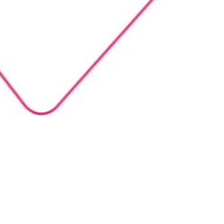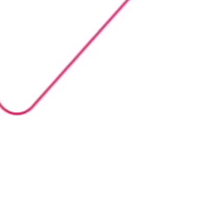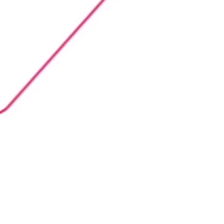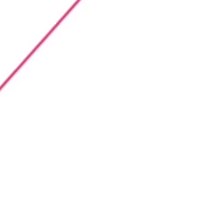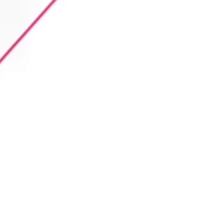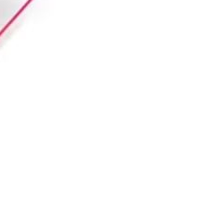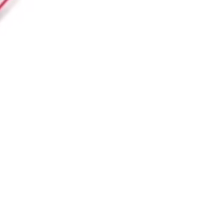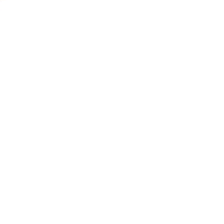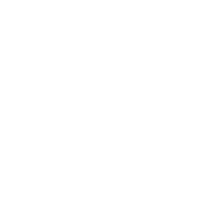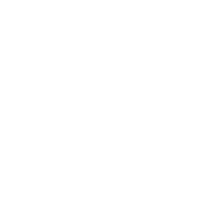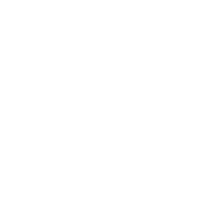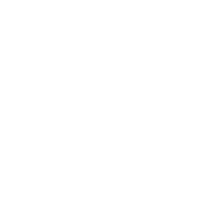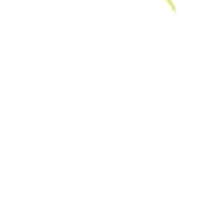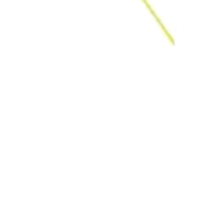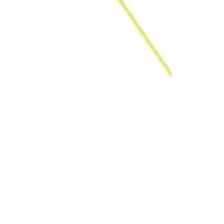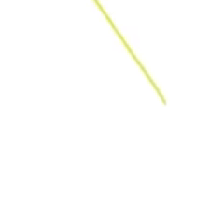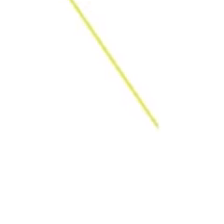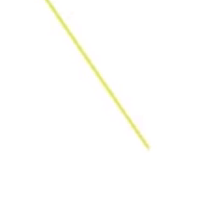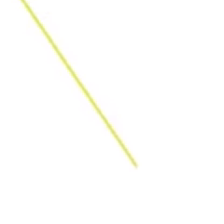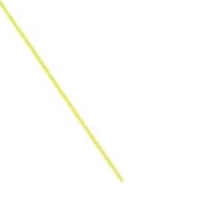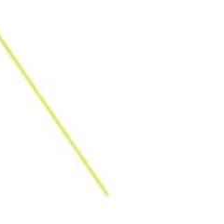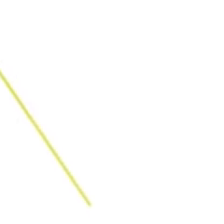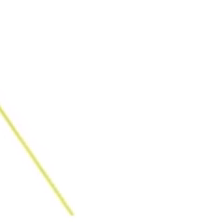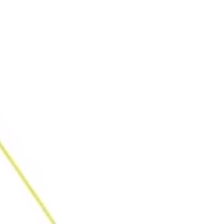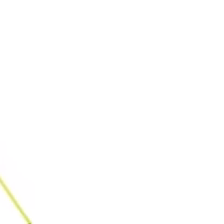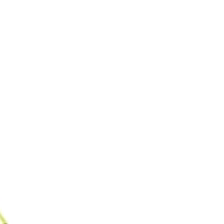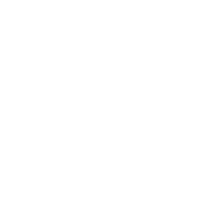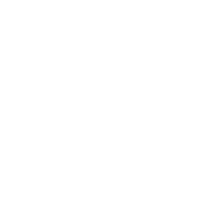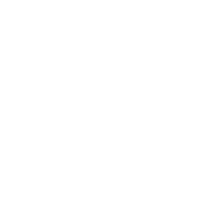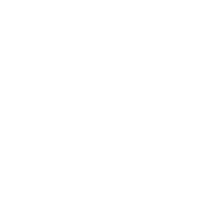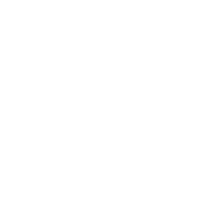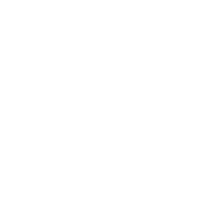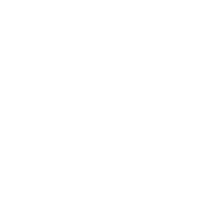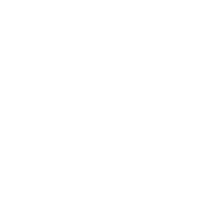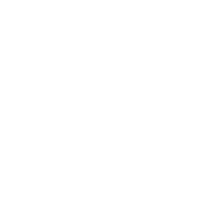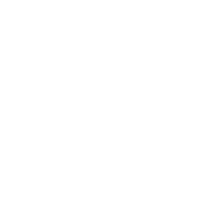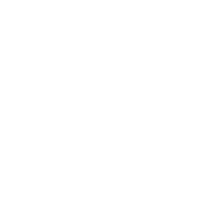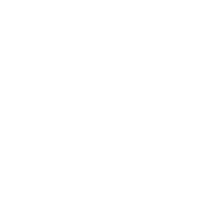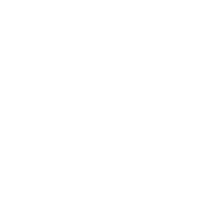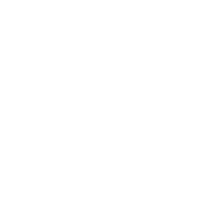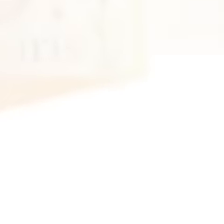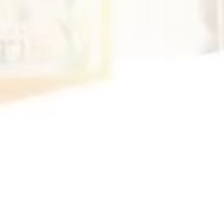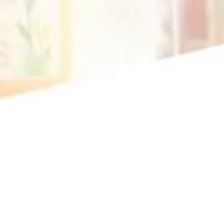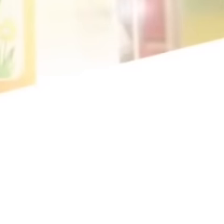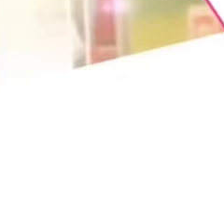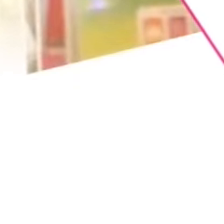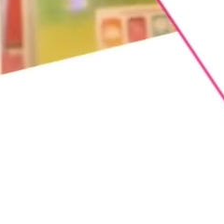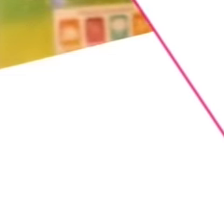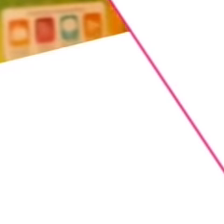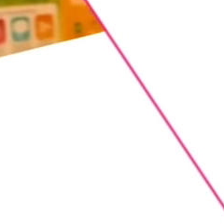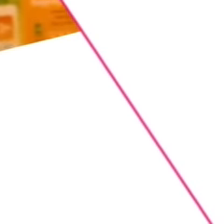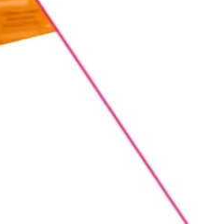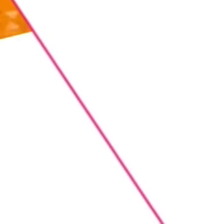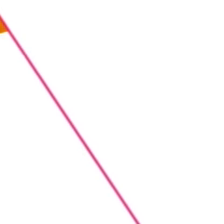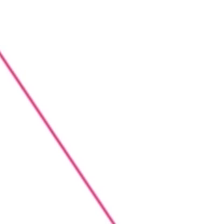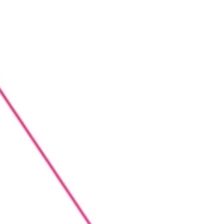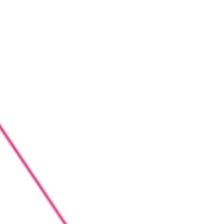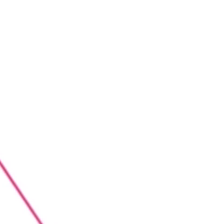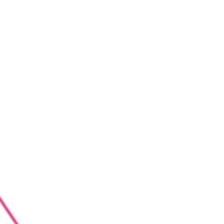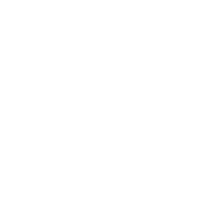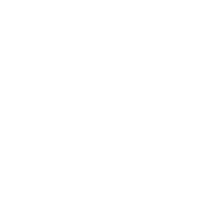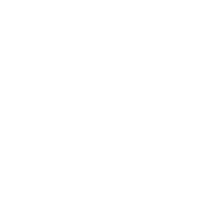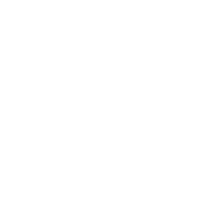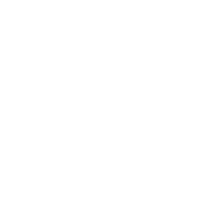tempo todo nossas jornadas e as tornam únicas e complexas. Mas e se pudéssemos ser responsáveis por um pequeno estímulo